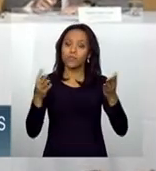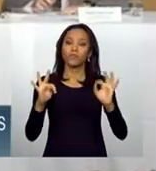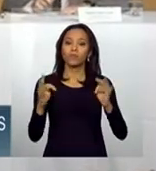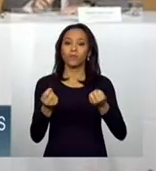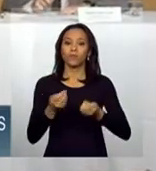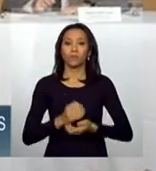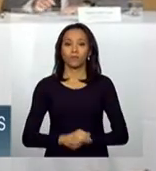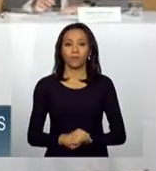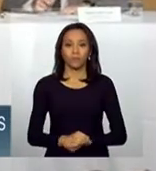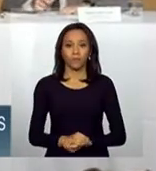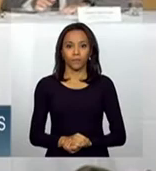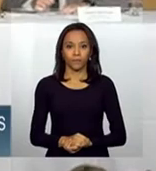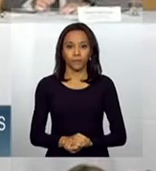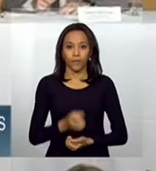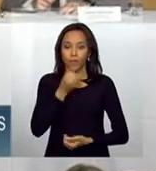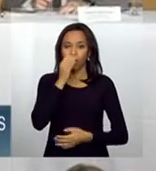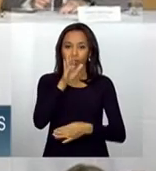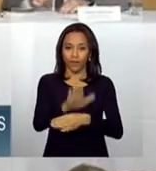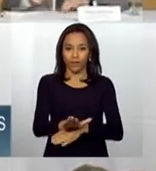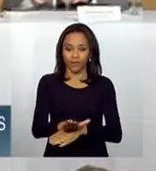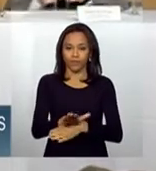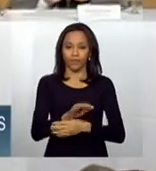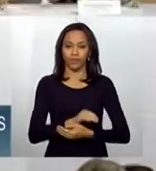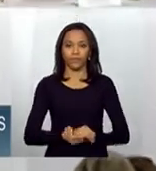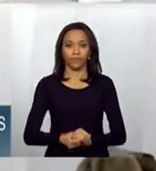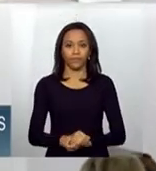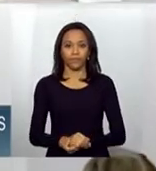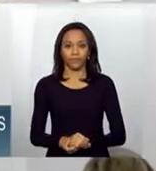todas. Boa tarde.